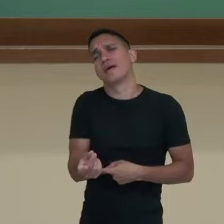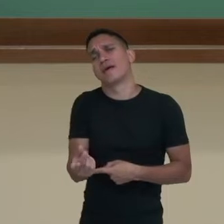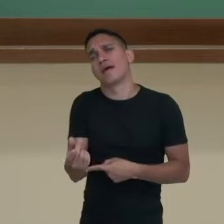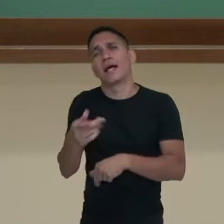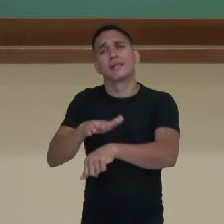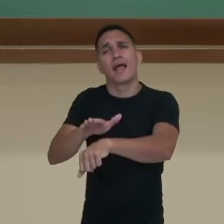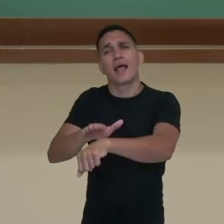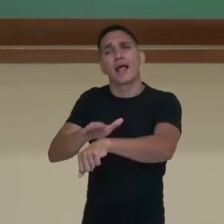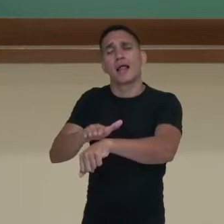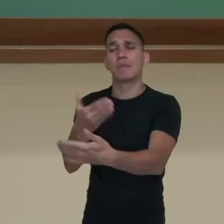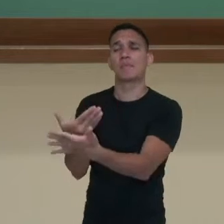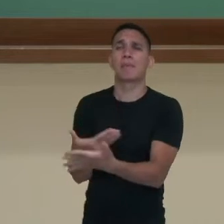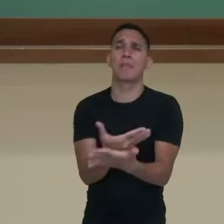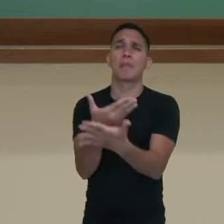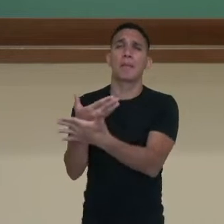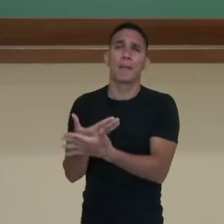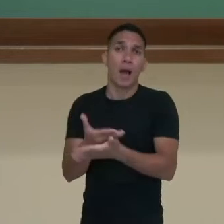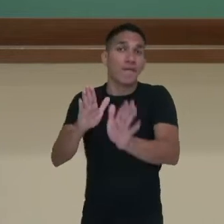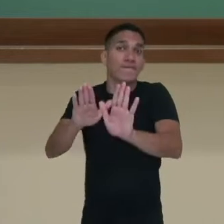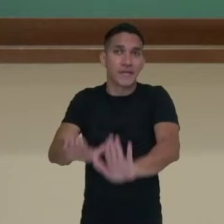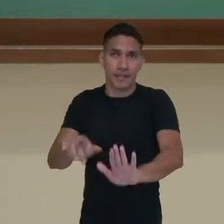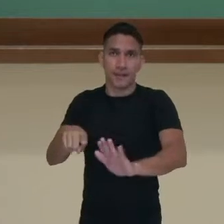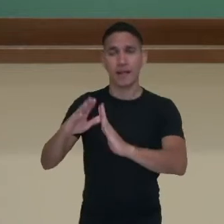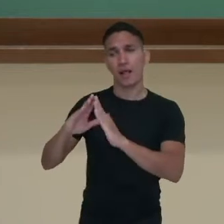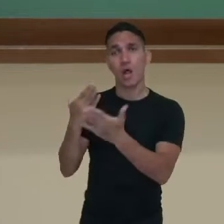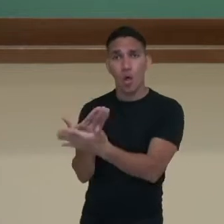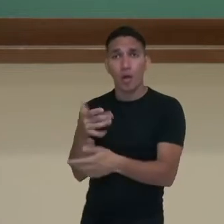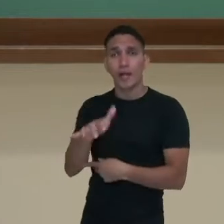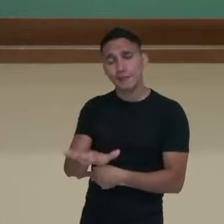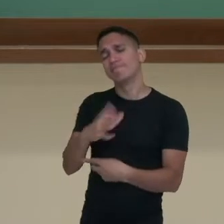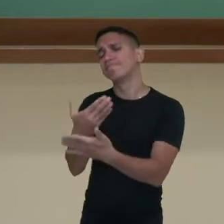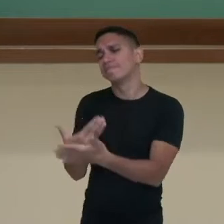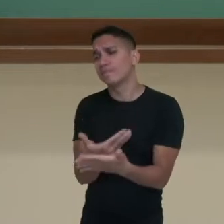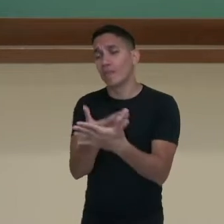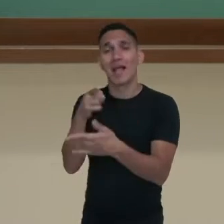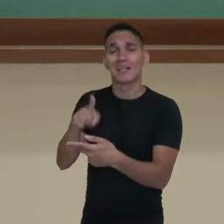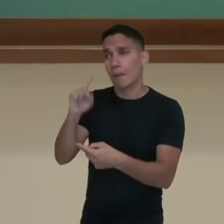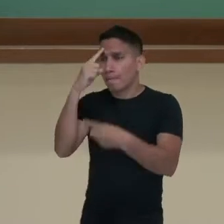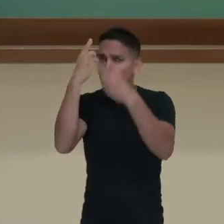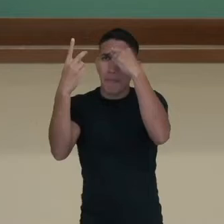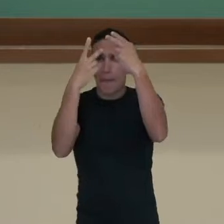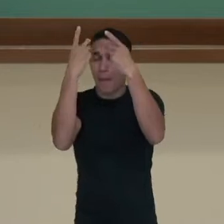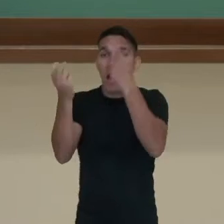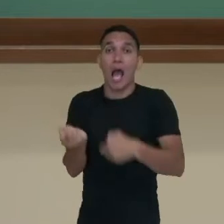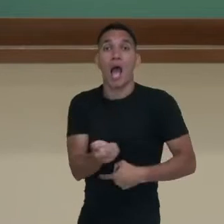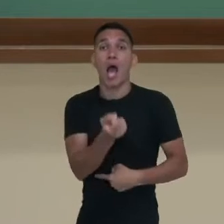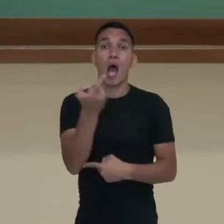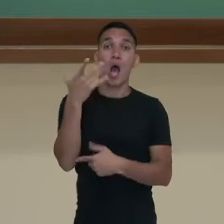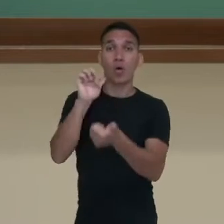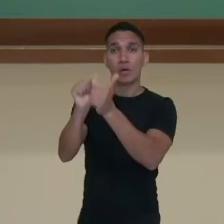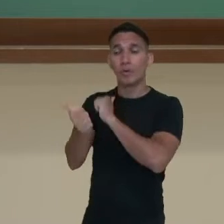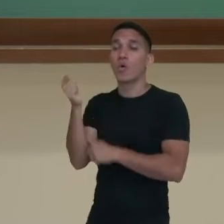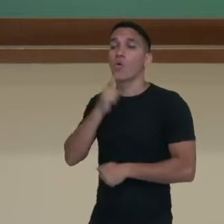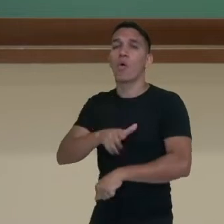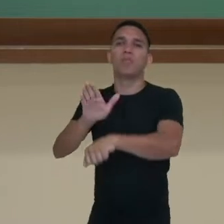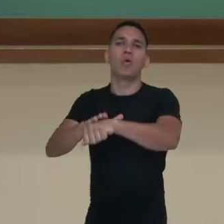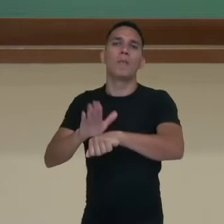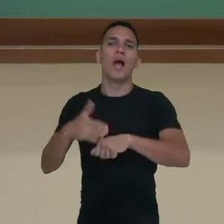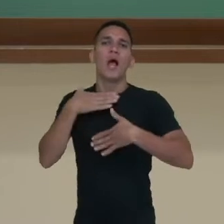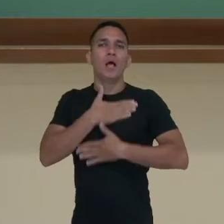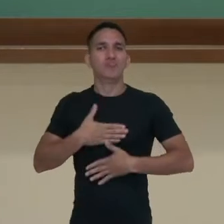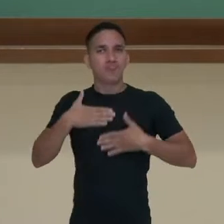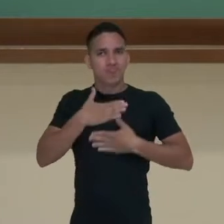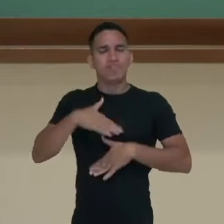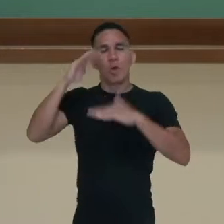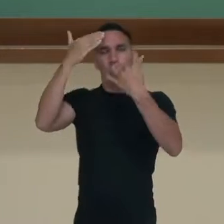ali estudando, enfim, eles moravam naqueles locais e surgiam os esportes para que eles tivessem um momento de lazer